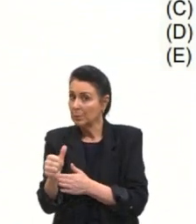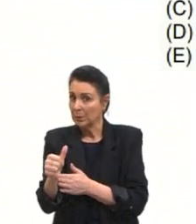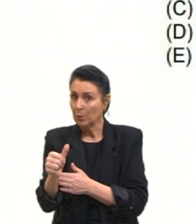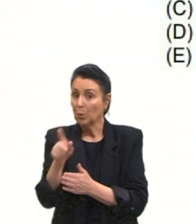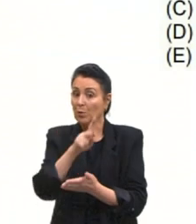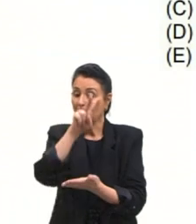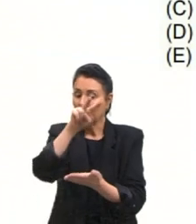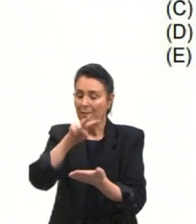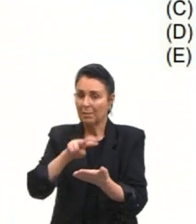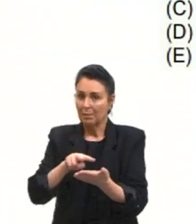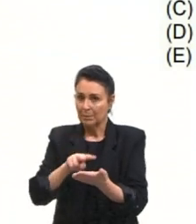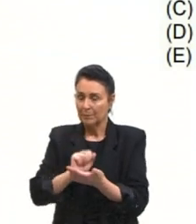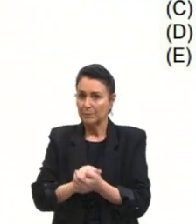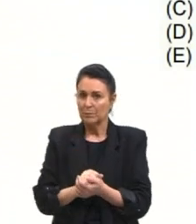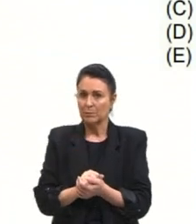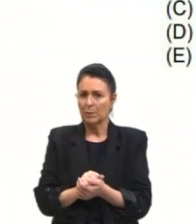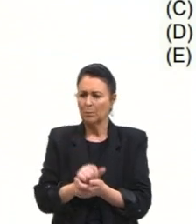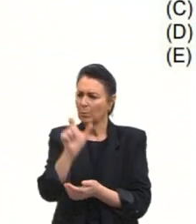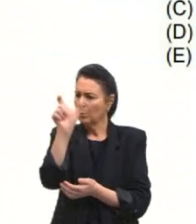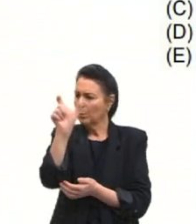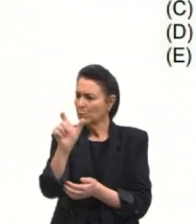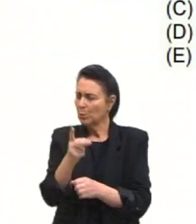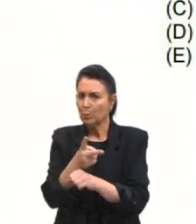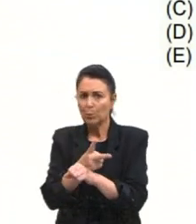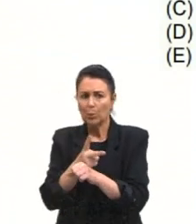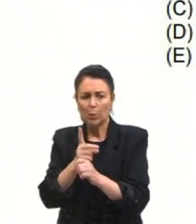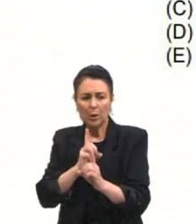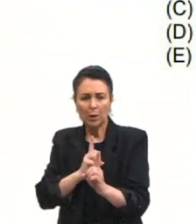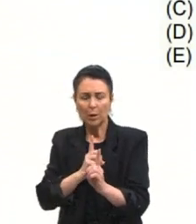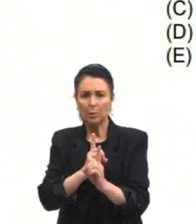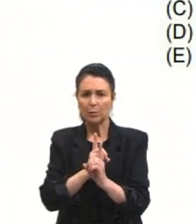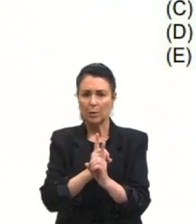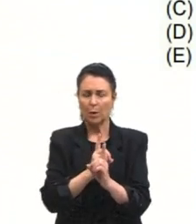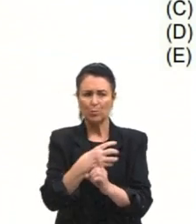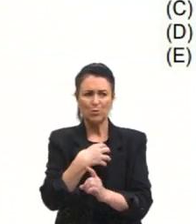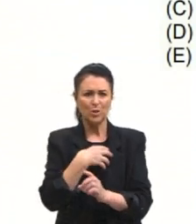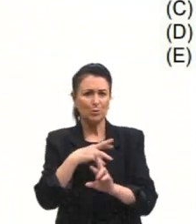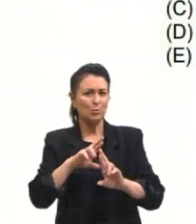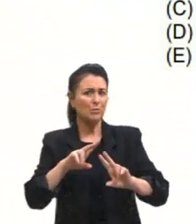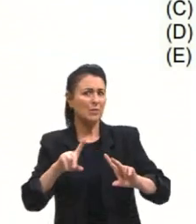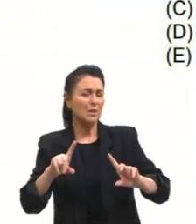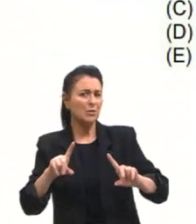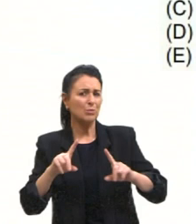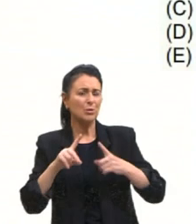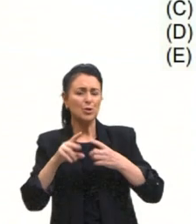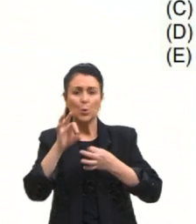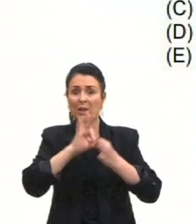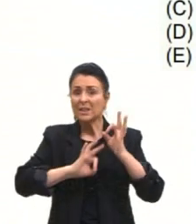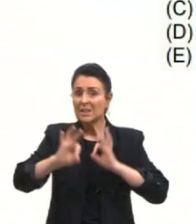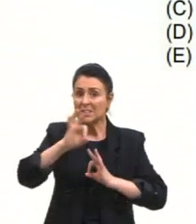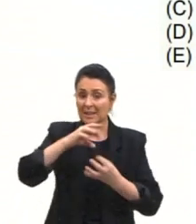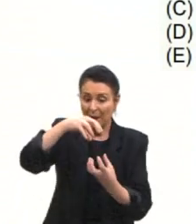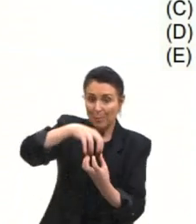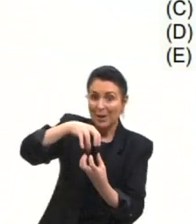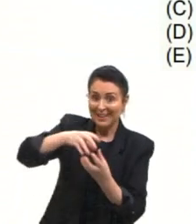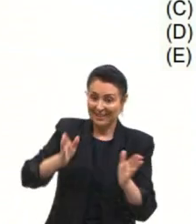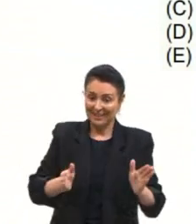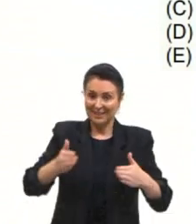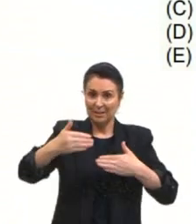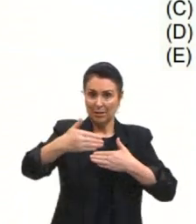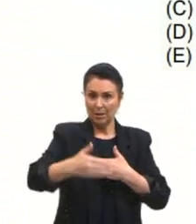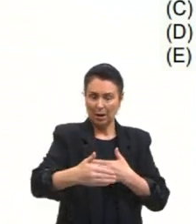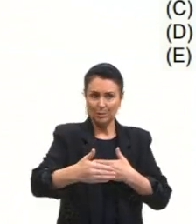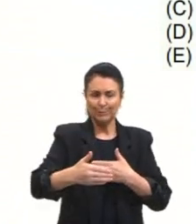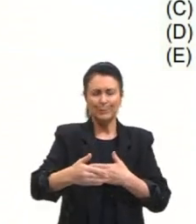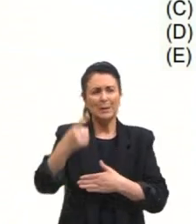ok? Uma segunda pessoa procurou encontrar outra maneira de arrumar as bolas na caixa, achando que seria uma